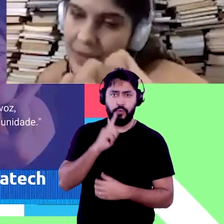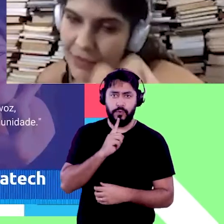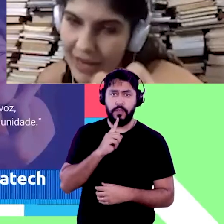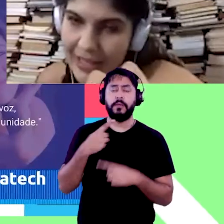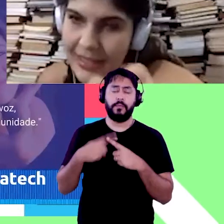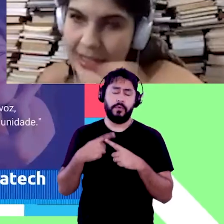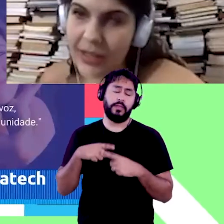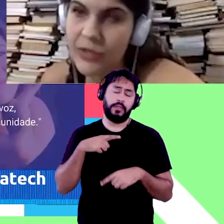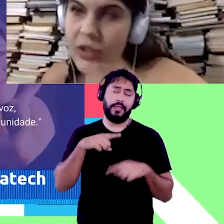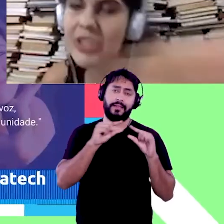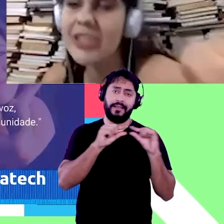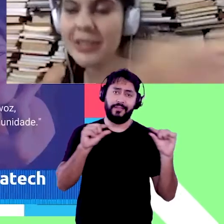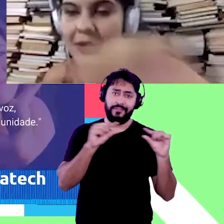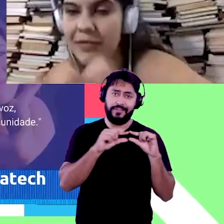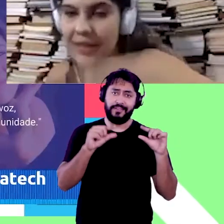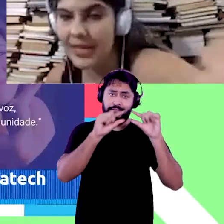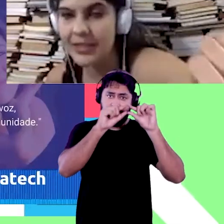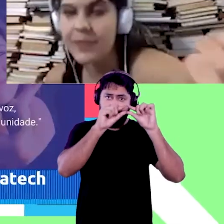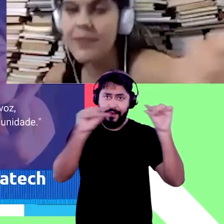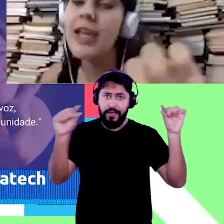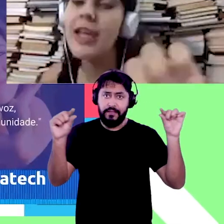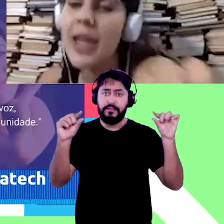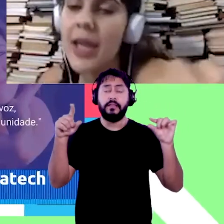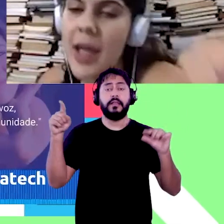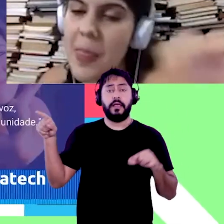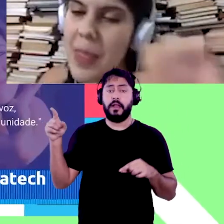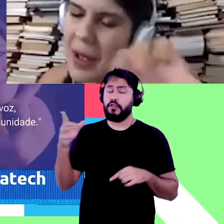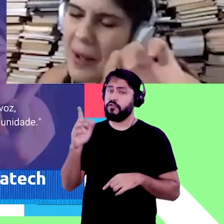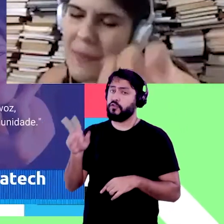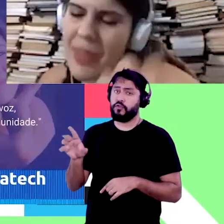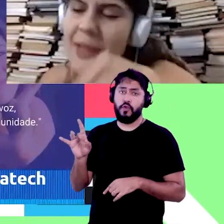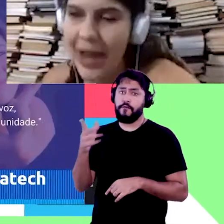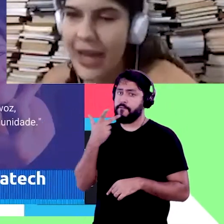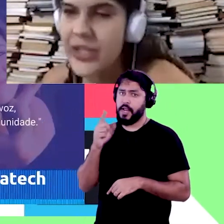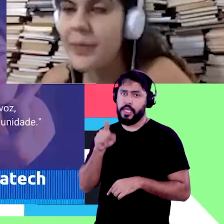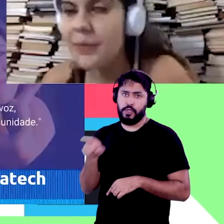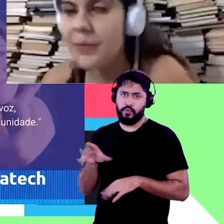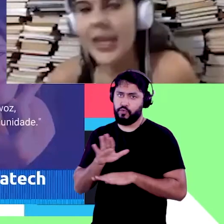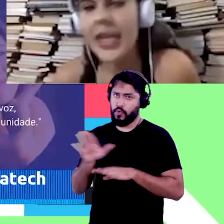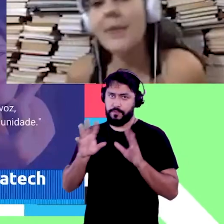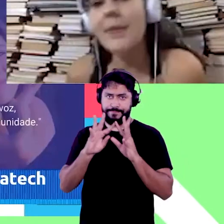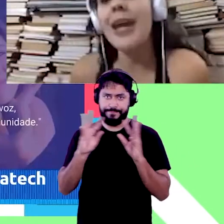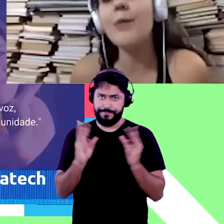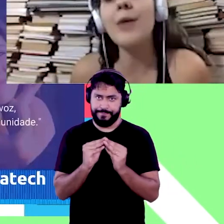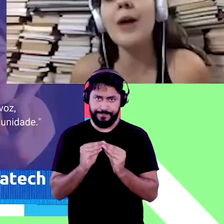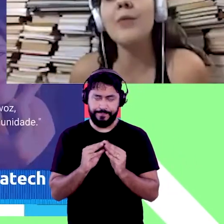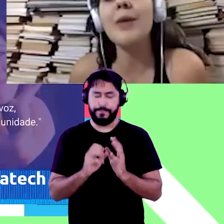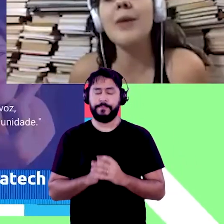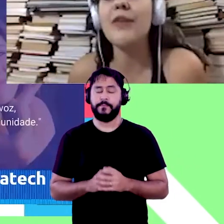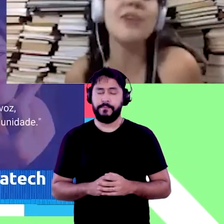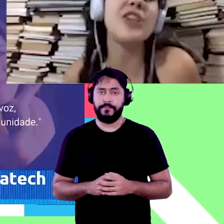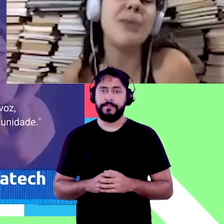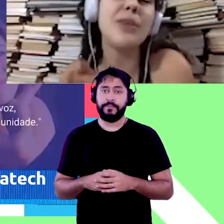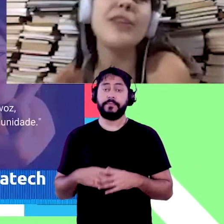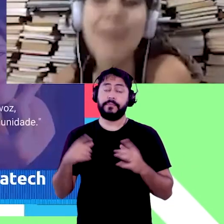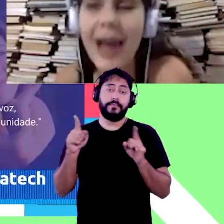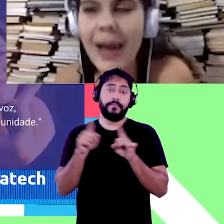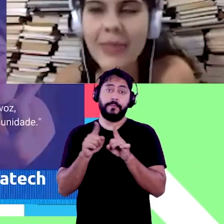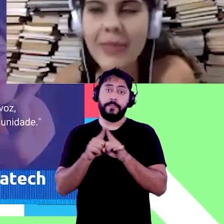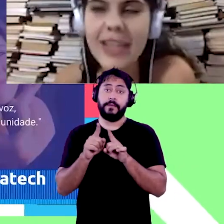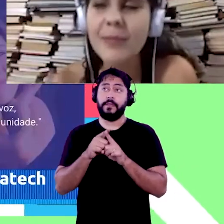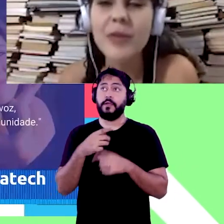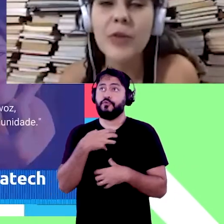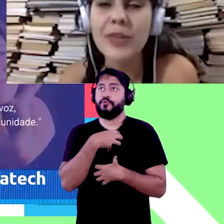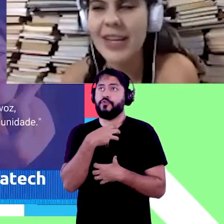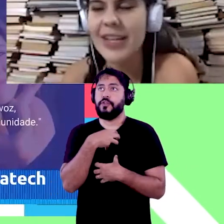da frase, ela só diz essa frase na imagem. E também é uma forma de aproximar